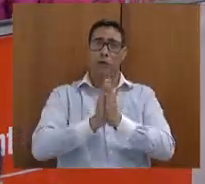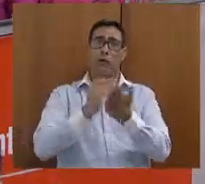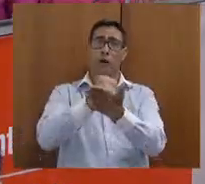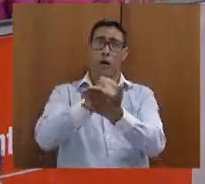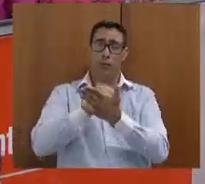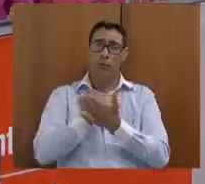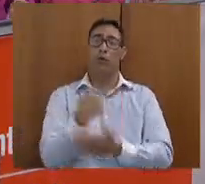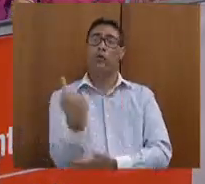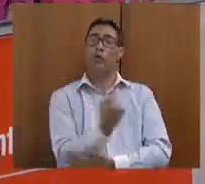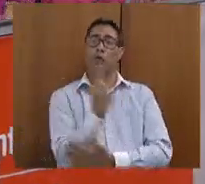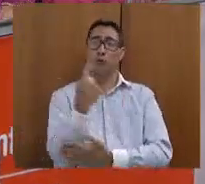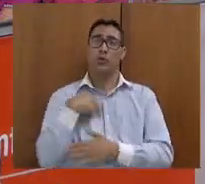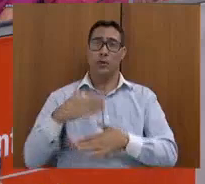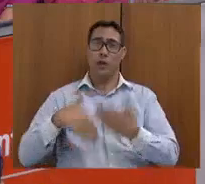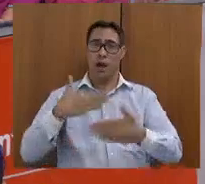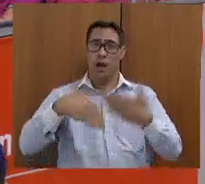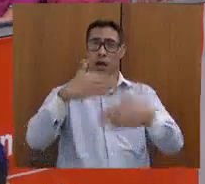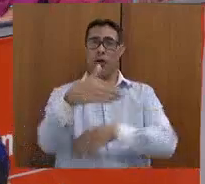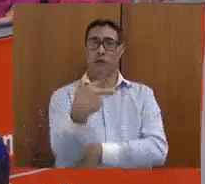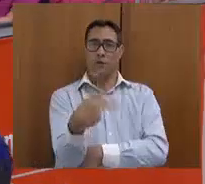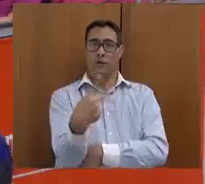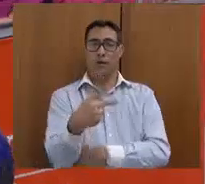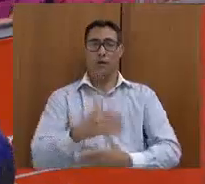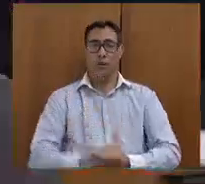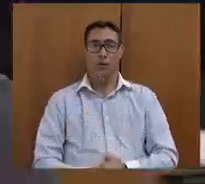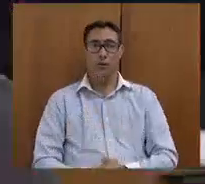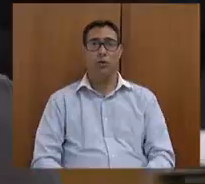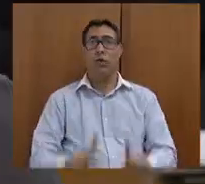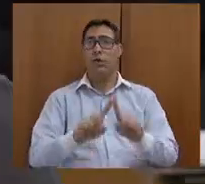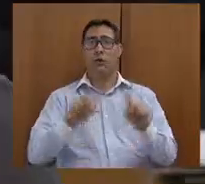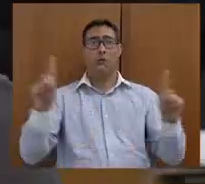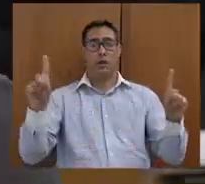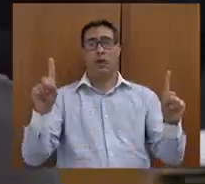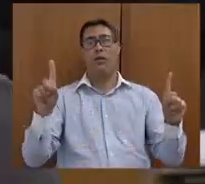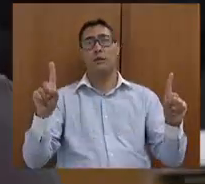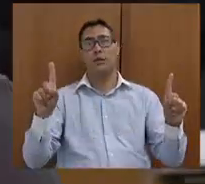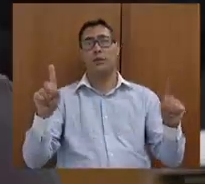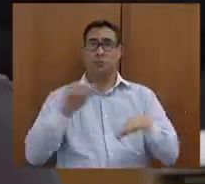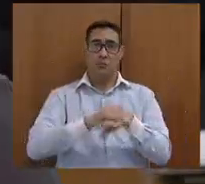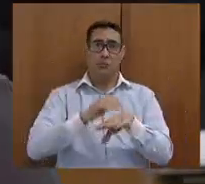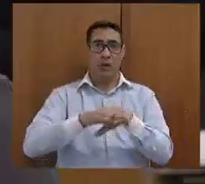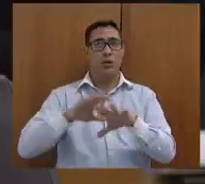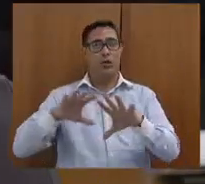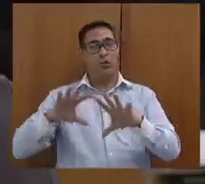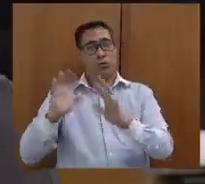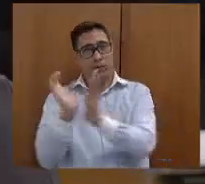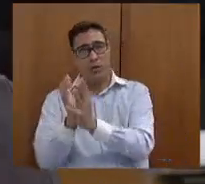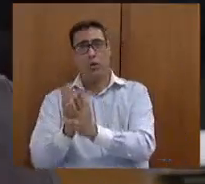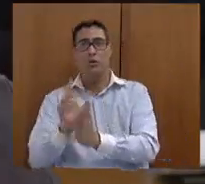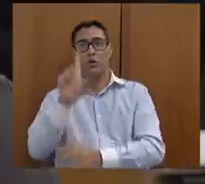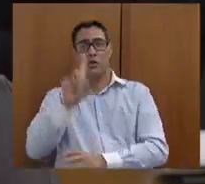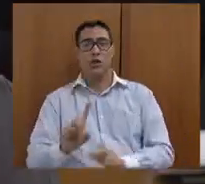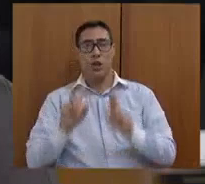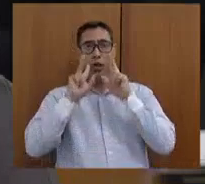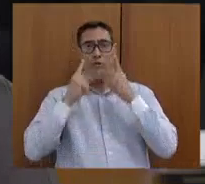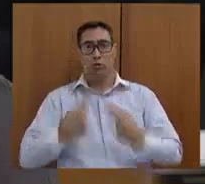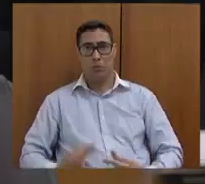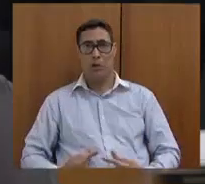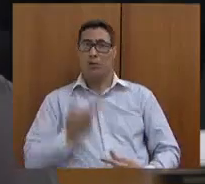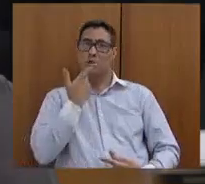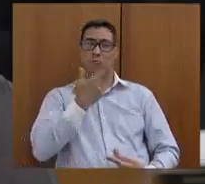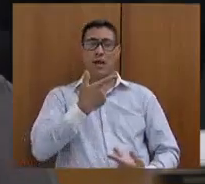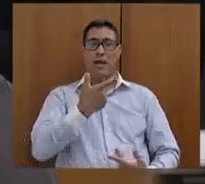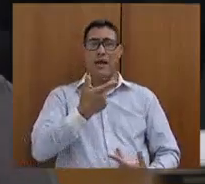com isso mas não posso deixar de dizer que nós fomos acionados pela comissão de direitos humanos para questionar o edital